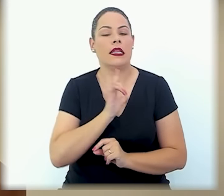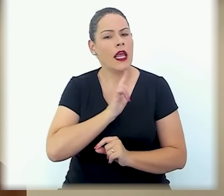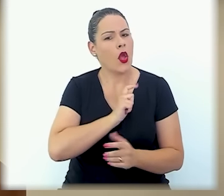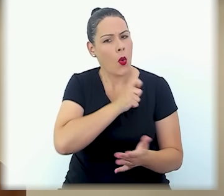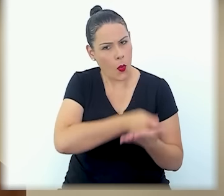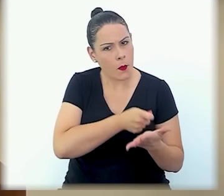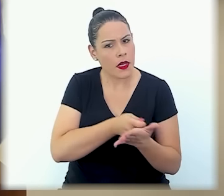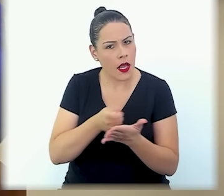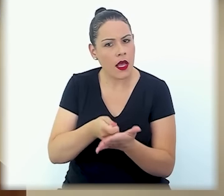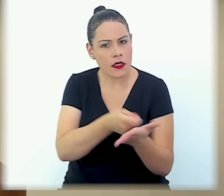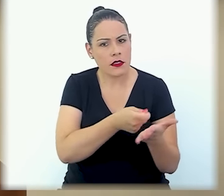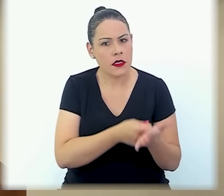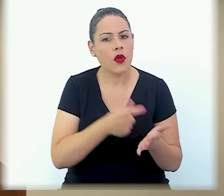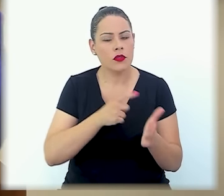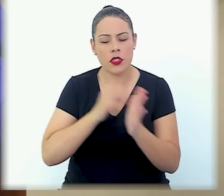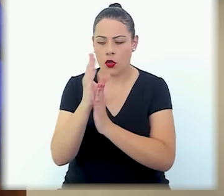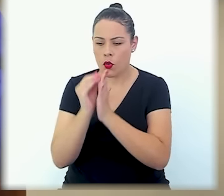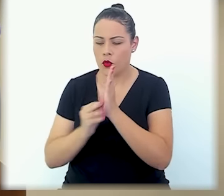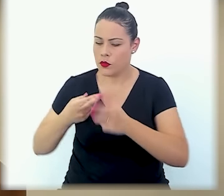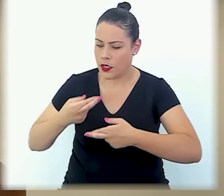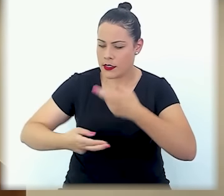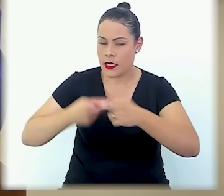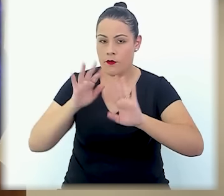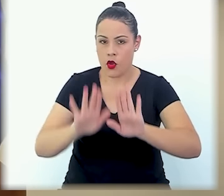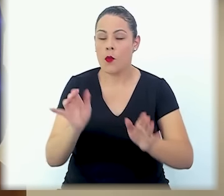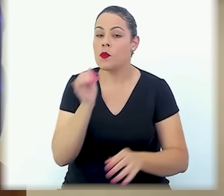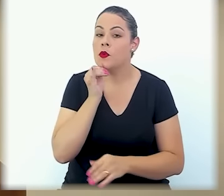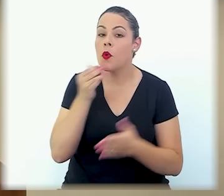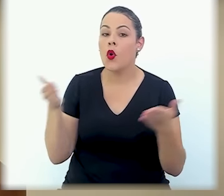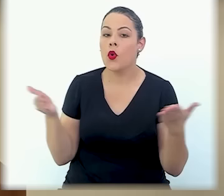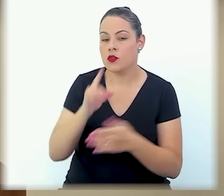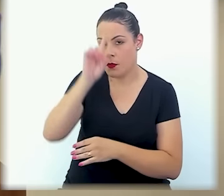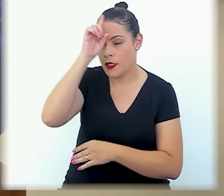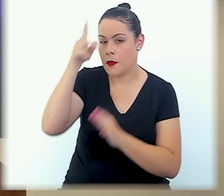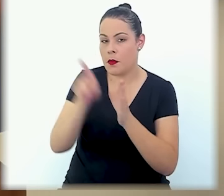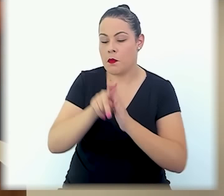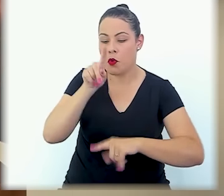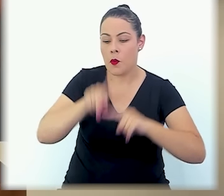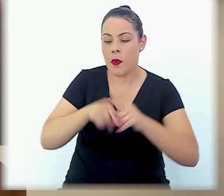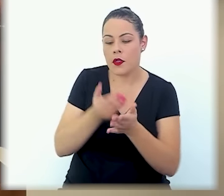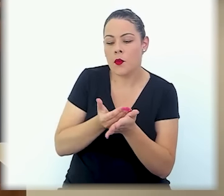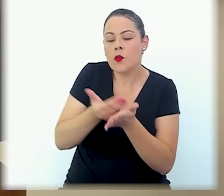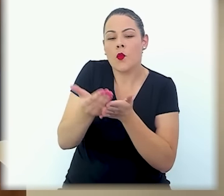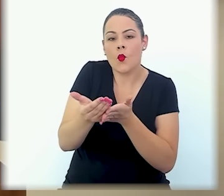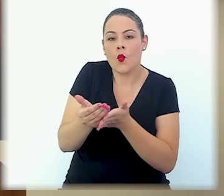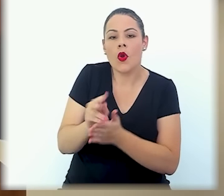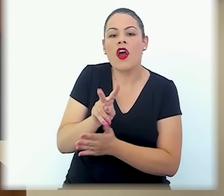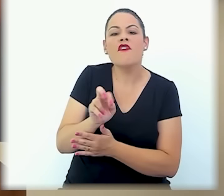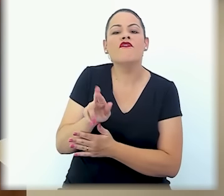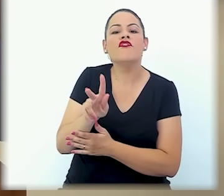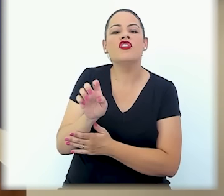tenha obrigação em ter conteúdo reciclável. Hoje, para vocês terem uma ideia, a matéria virgem, ela